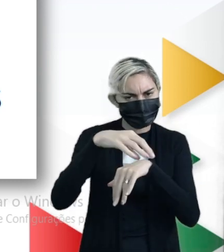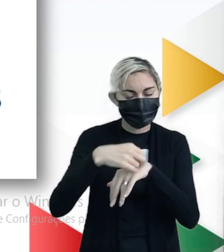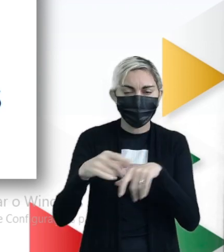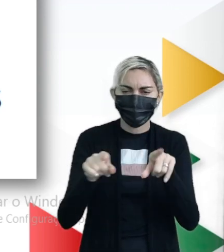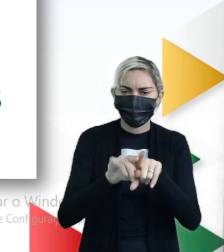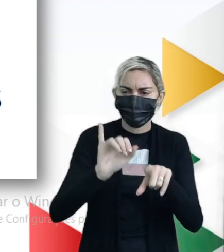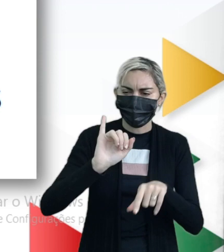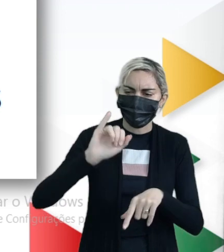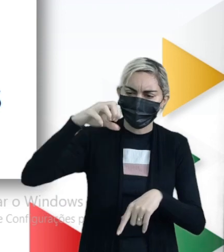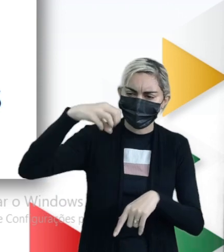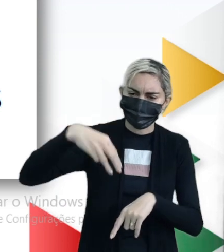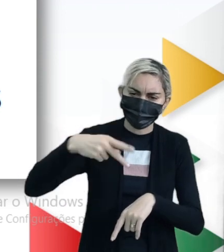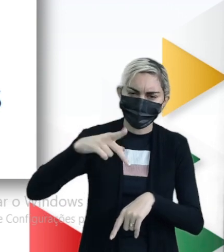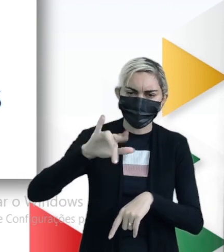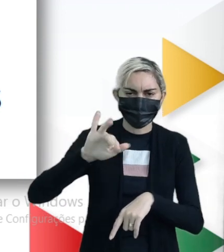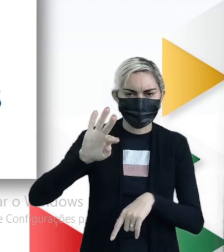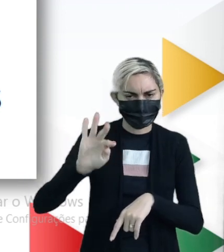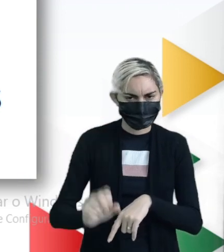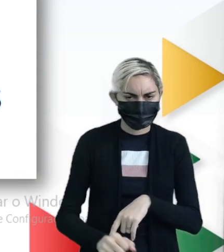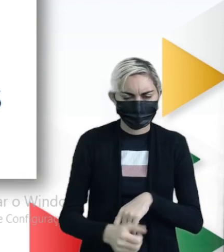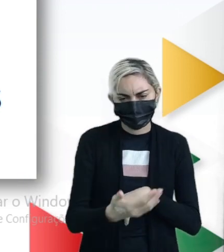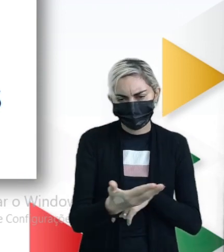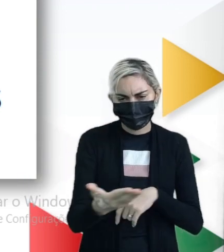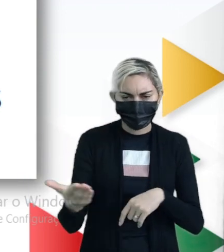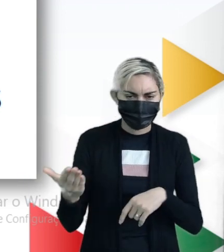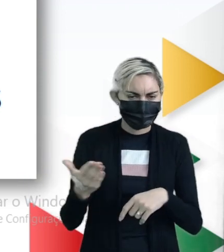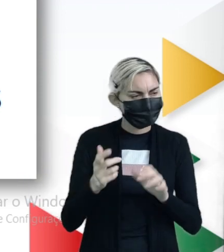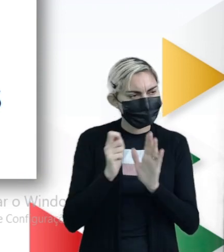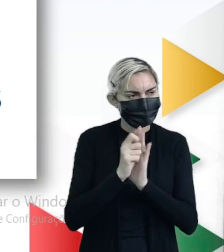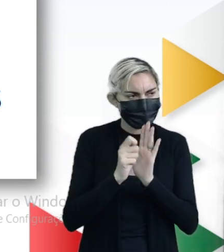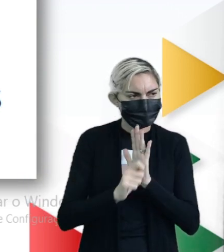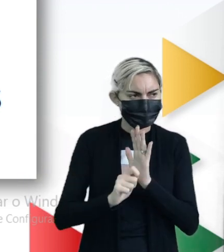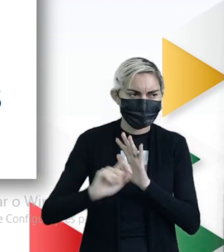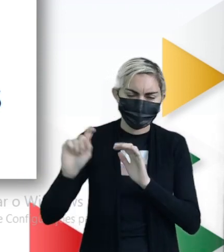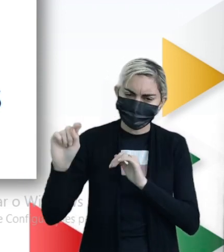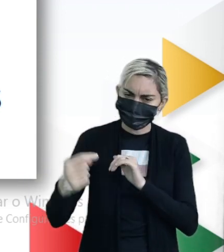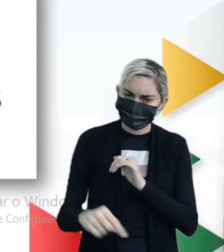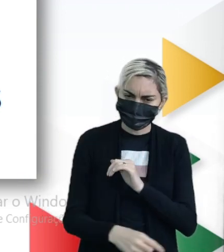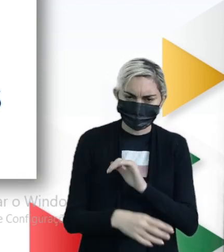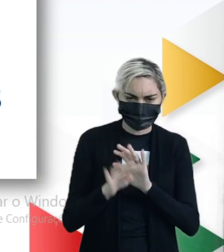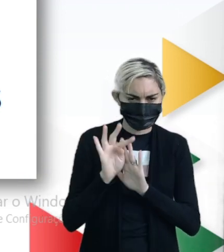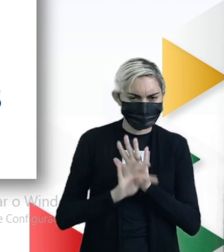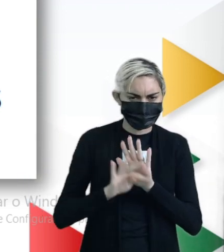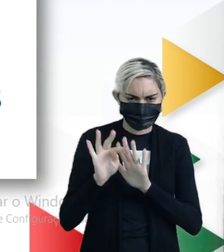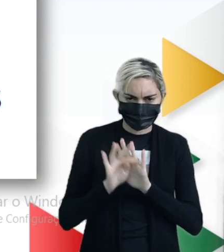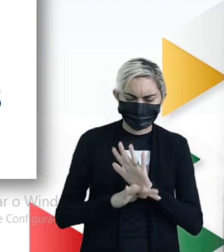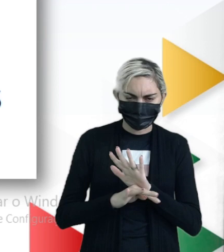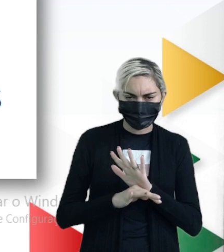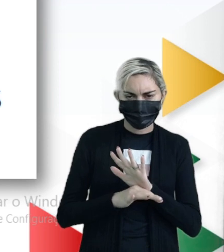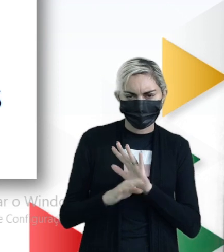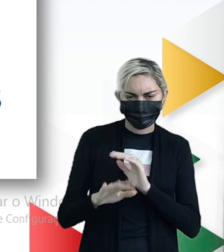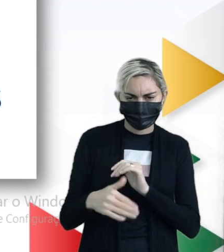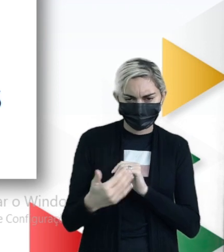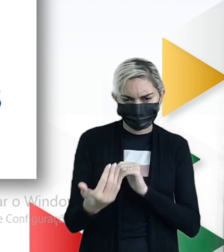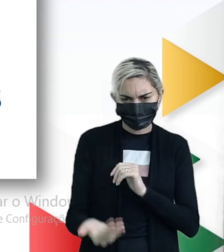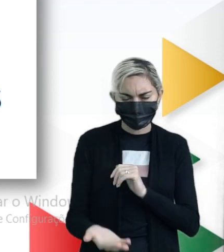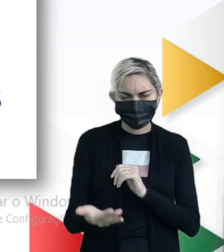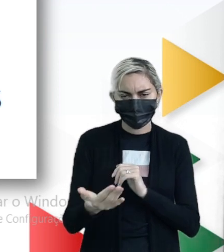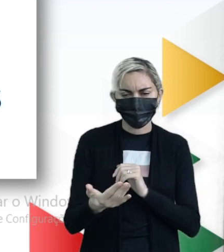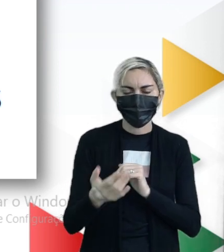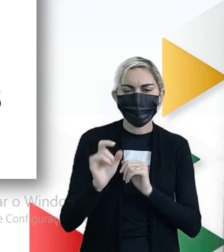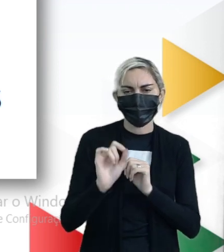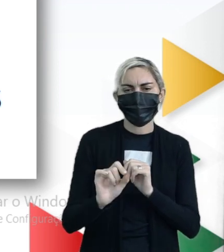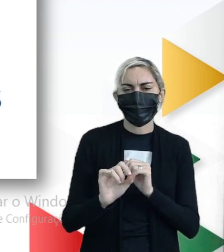as implícitas, certo? Que são essas que estão na profundidade do texto. Pressupostos e